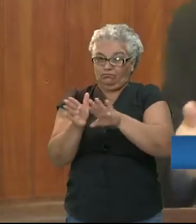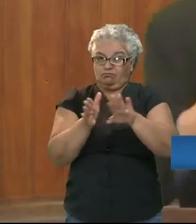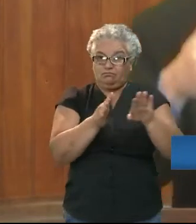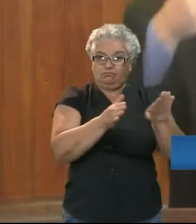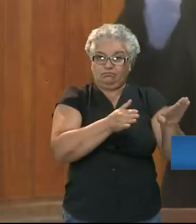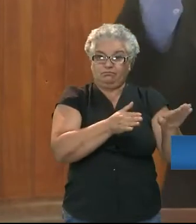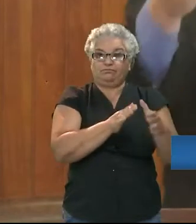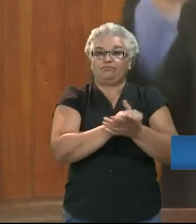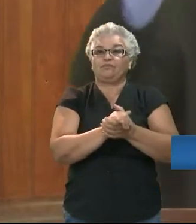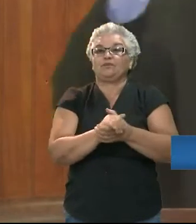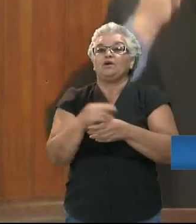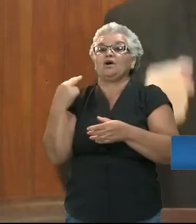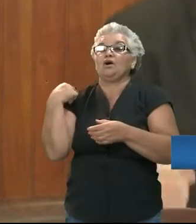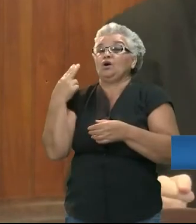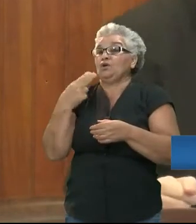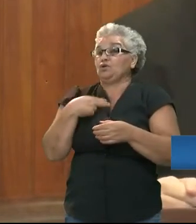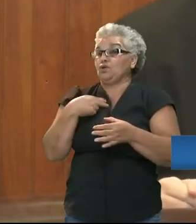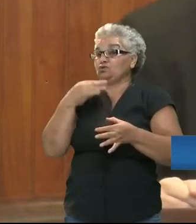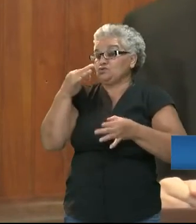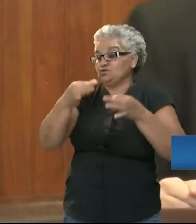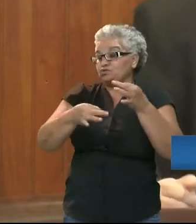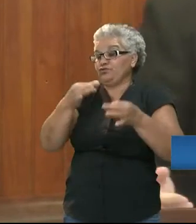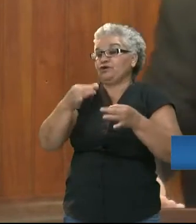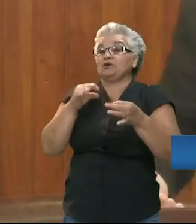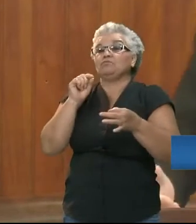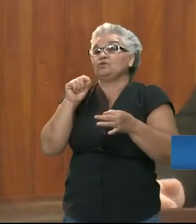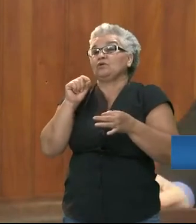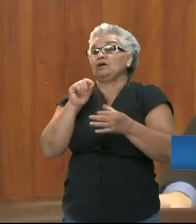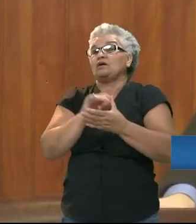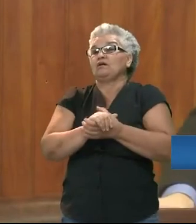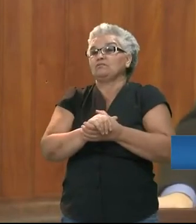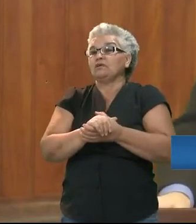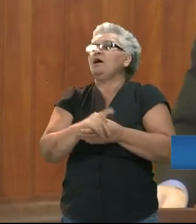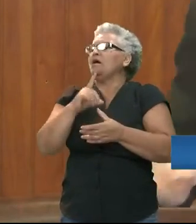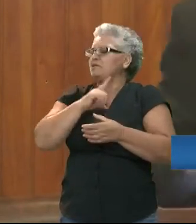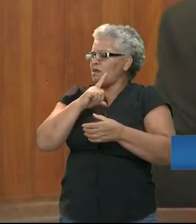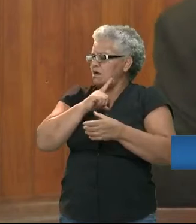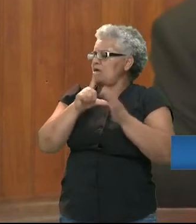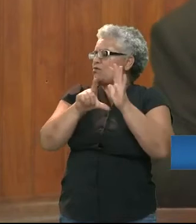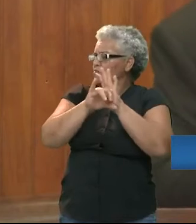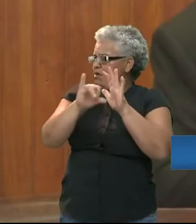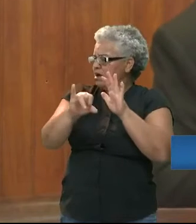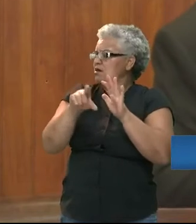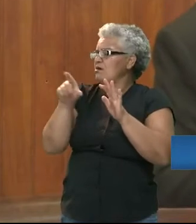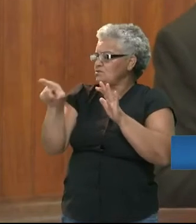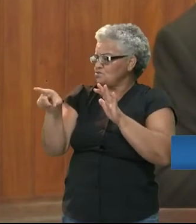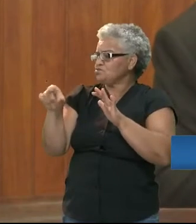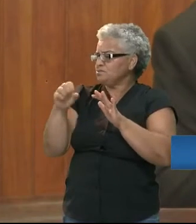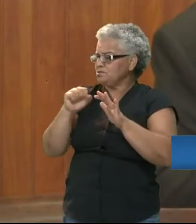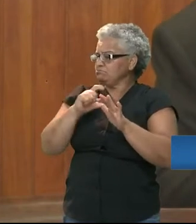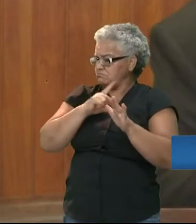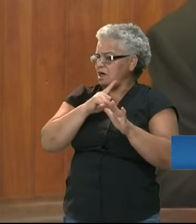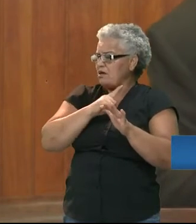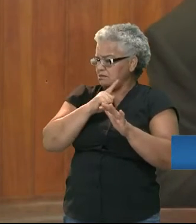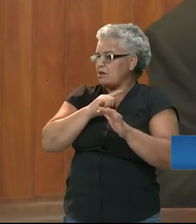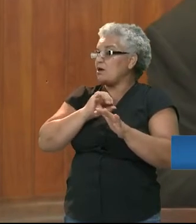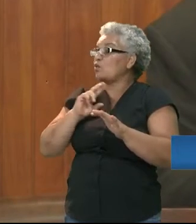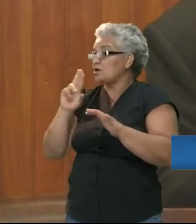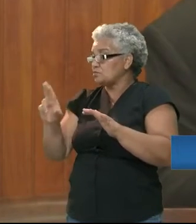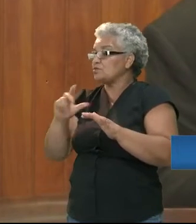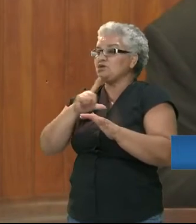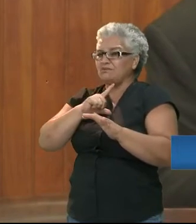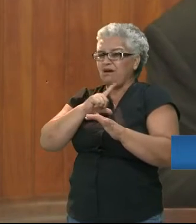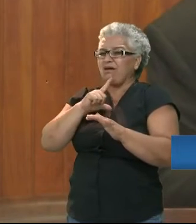estamos, então, justificando para alguns amigos meus, falam, mas tem uma lei sua. Eu falei, tem. Nós não estamos majorando a alíquota aqui. É